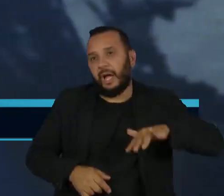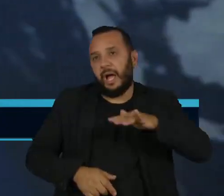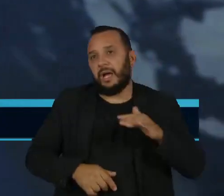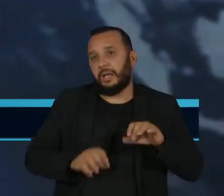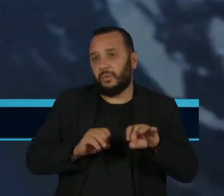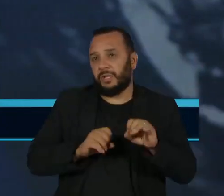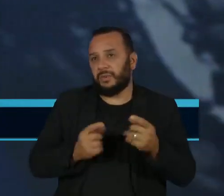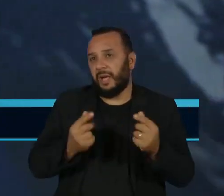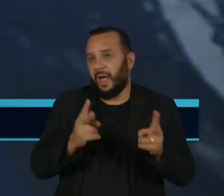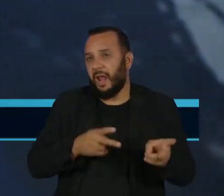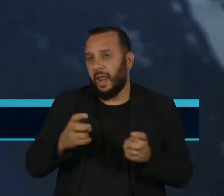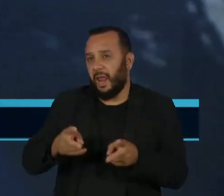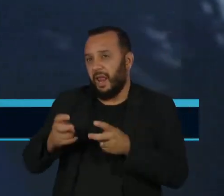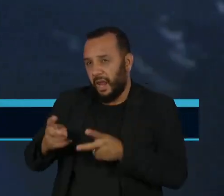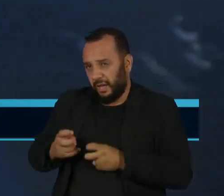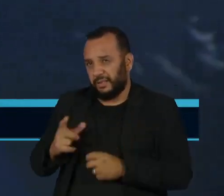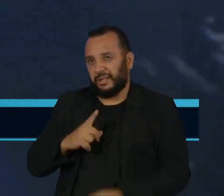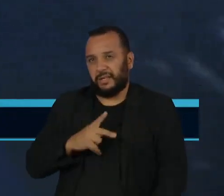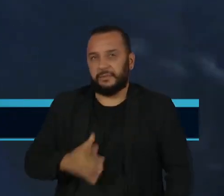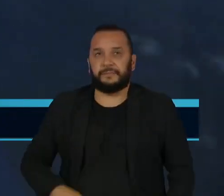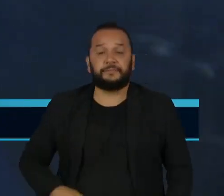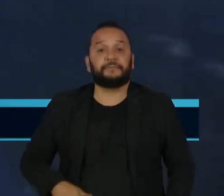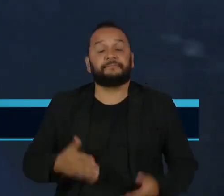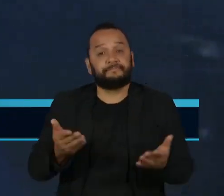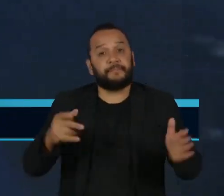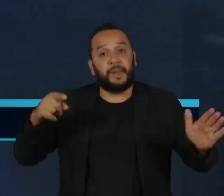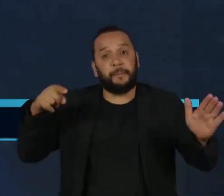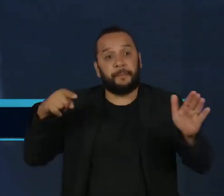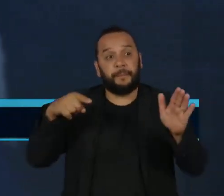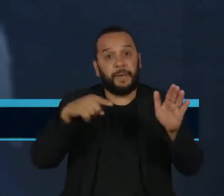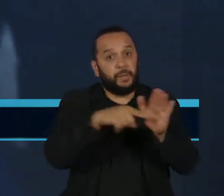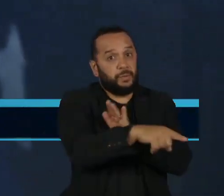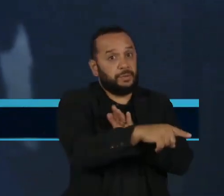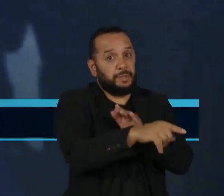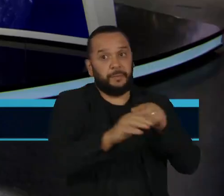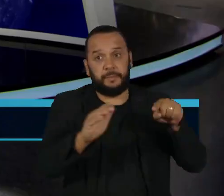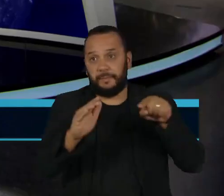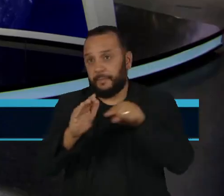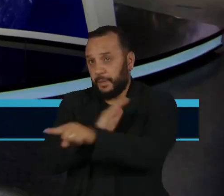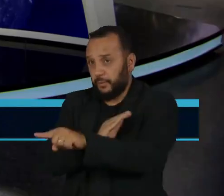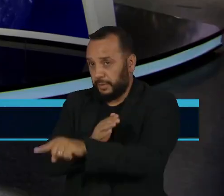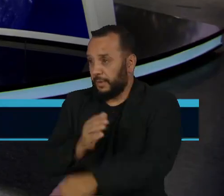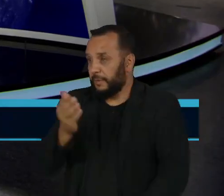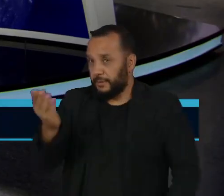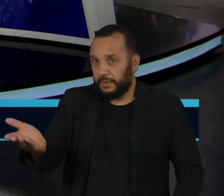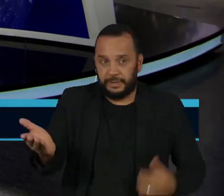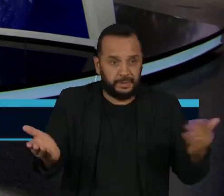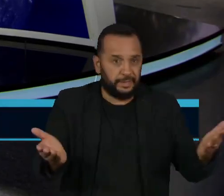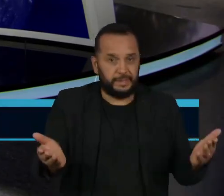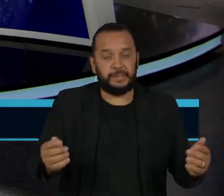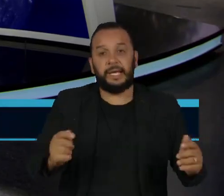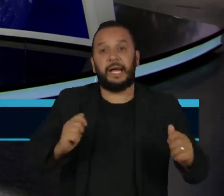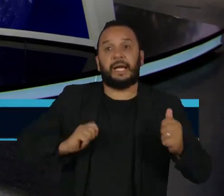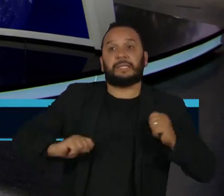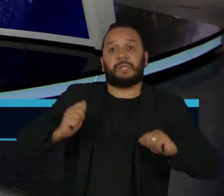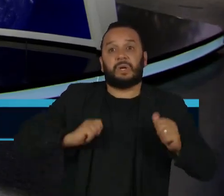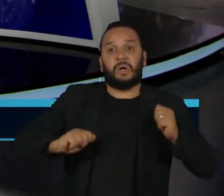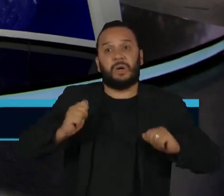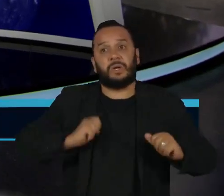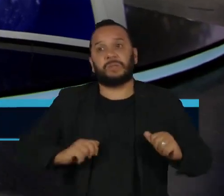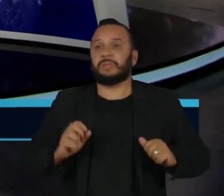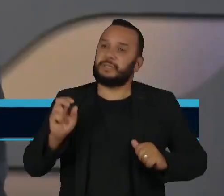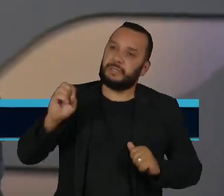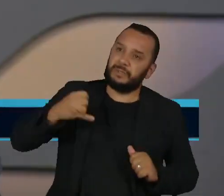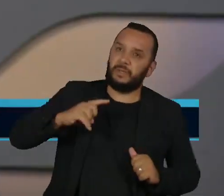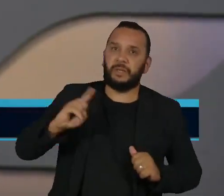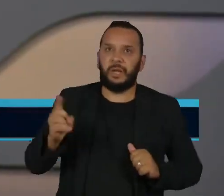De assunto aqui, porque eu tenho uma pergunta para os meus companheiros de bancada hoje. Vocês se consideram ansiosos, Pondé, Schwartzman?